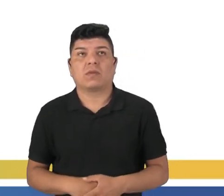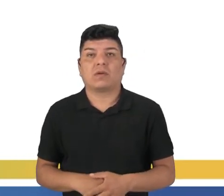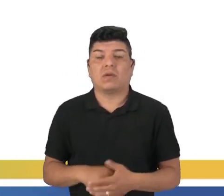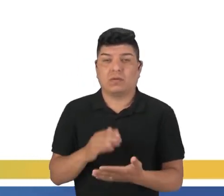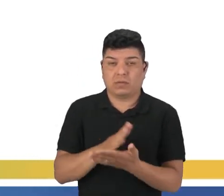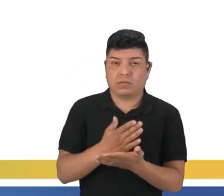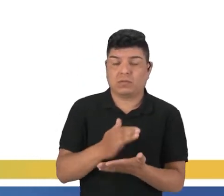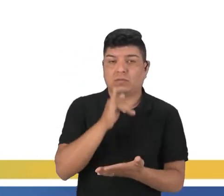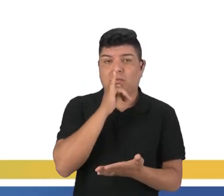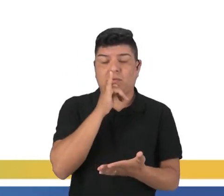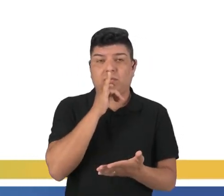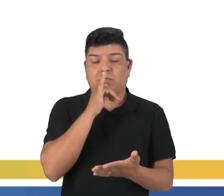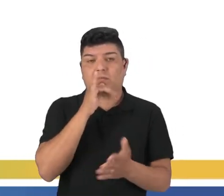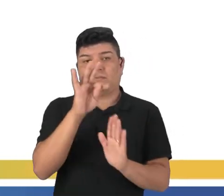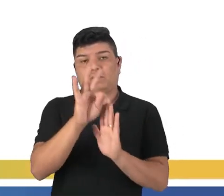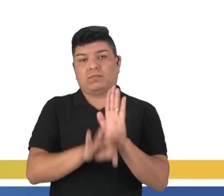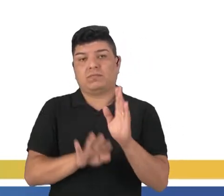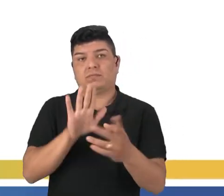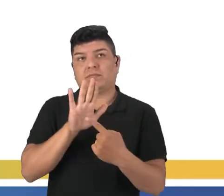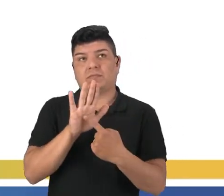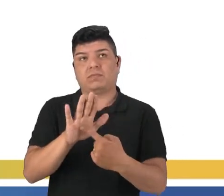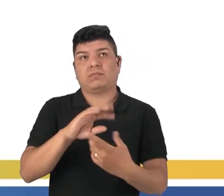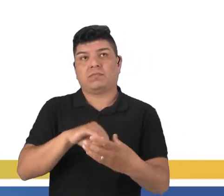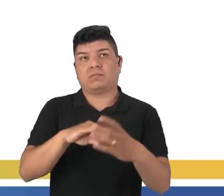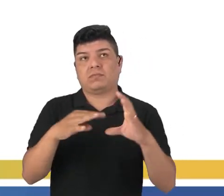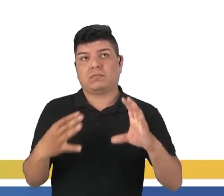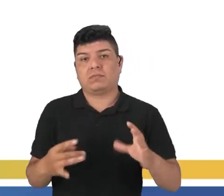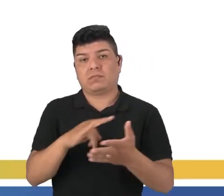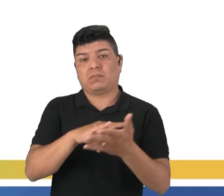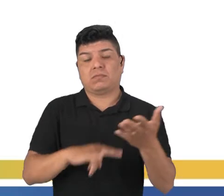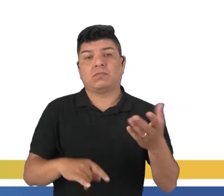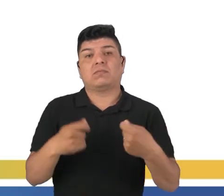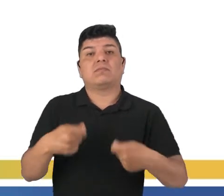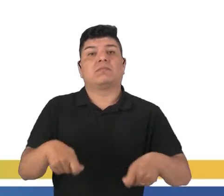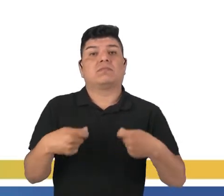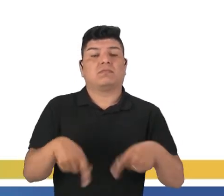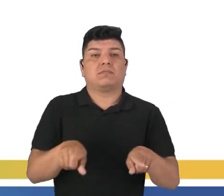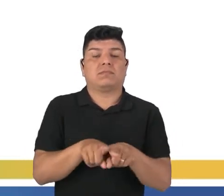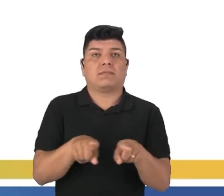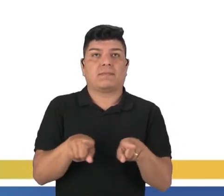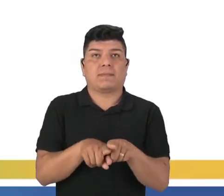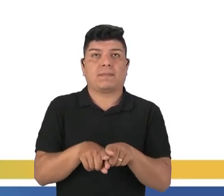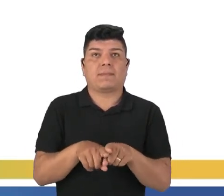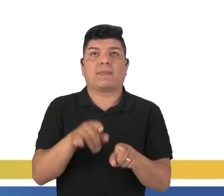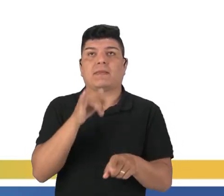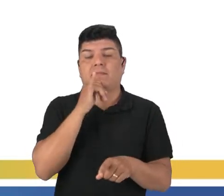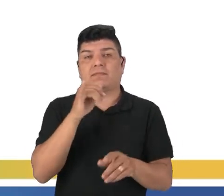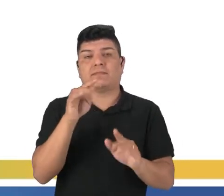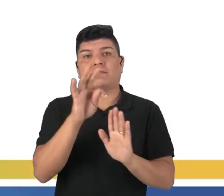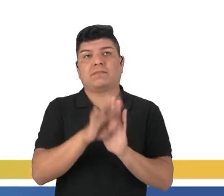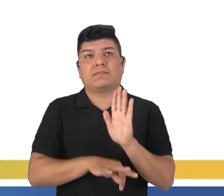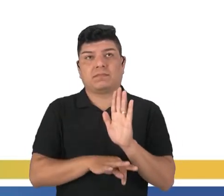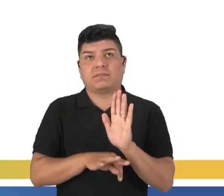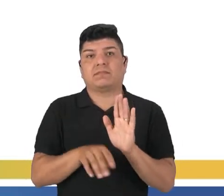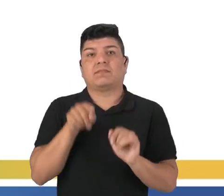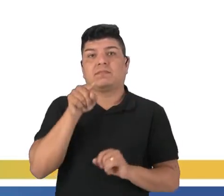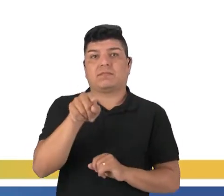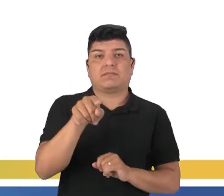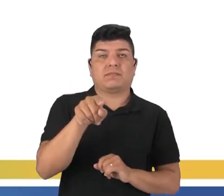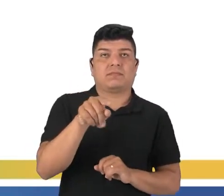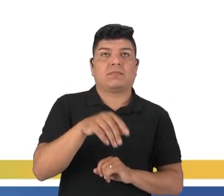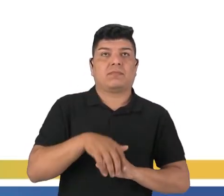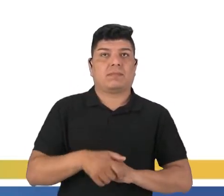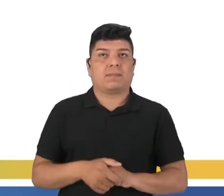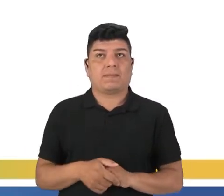textos expositivos. As características desses documentos, elas dependem também do tipo de texto que